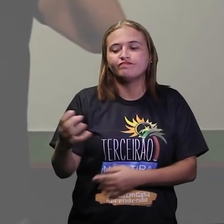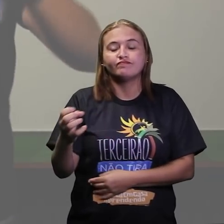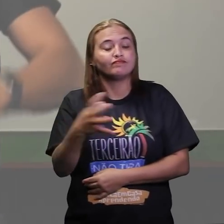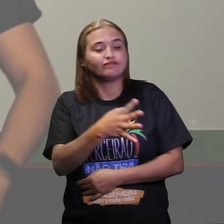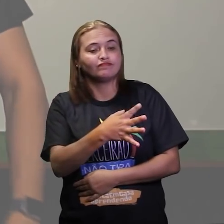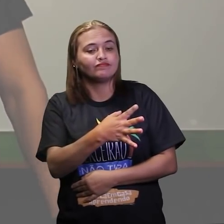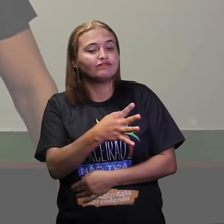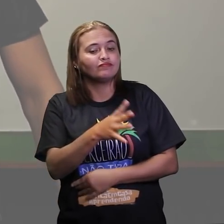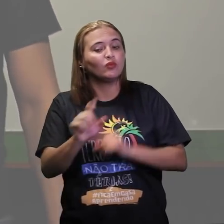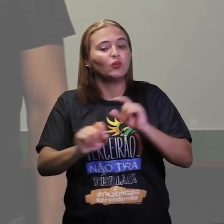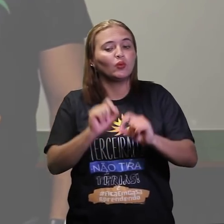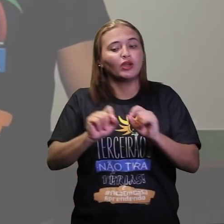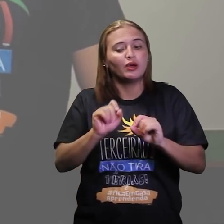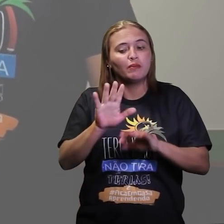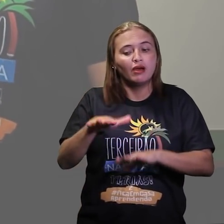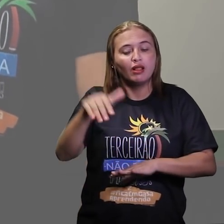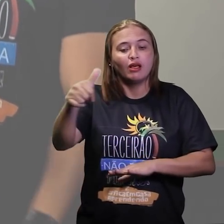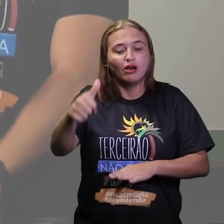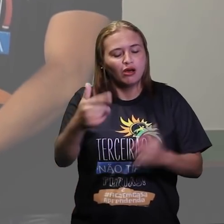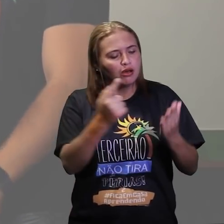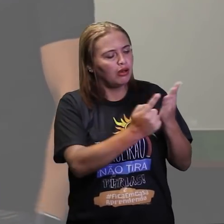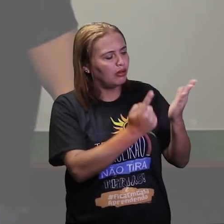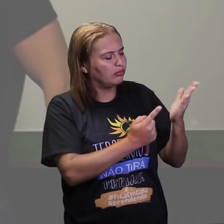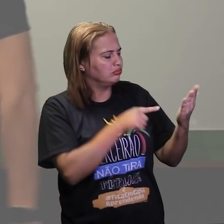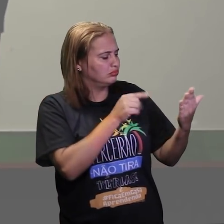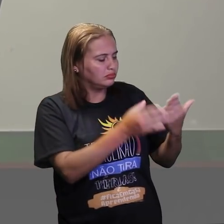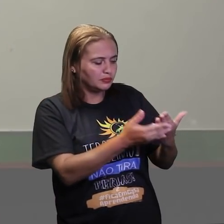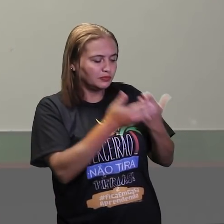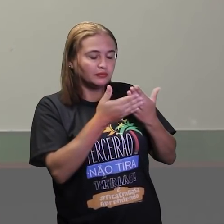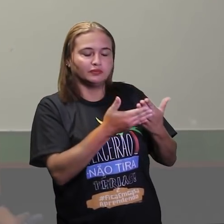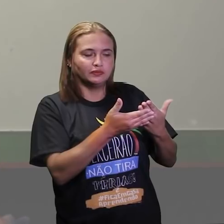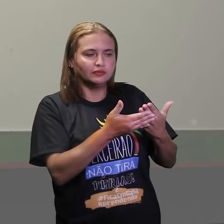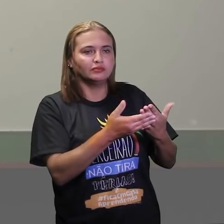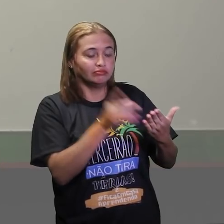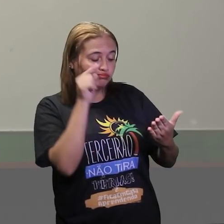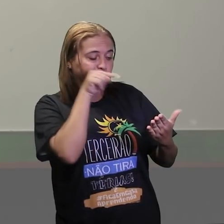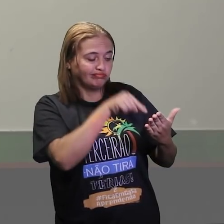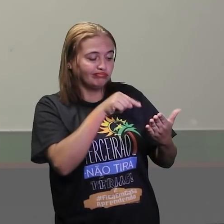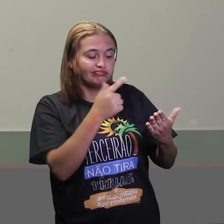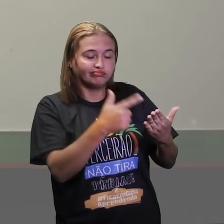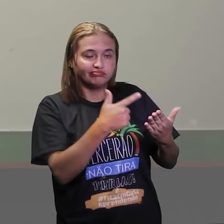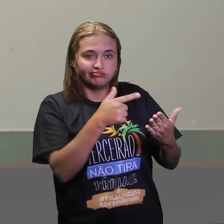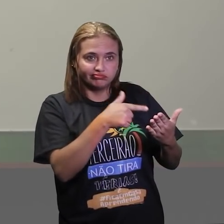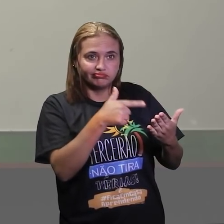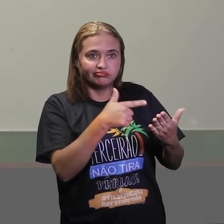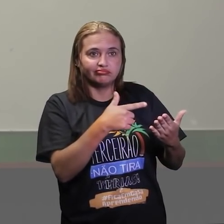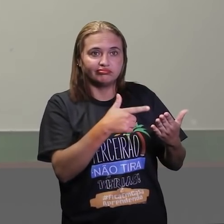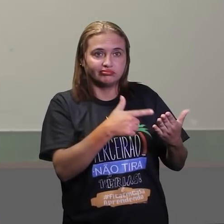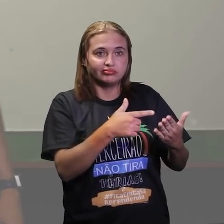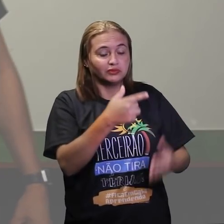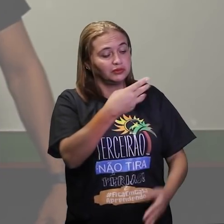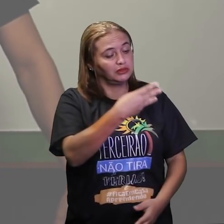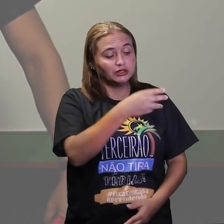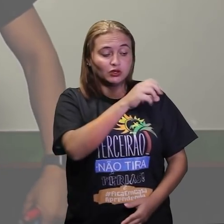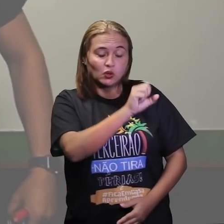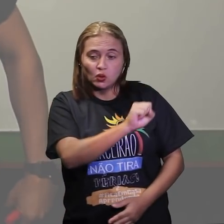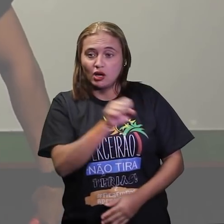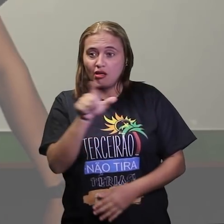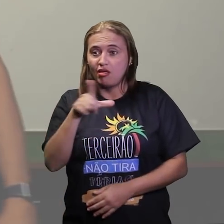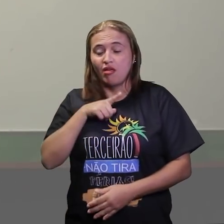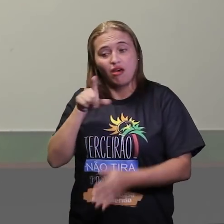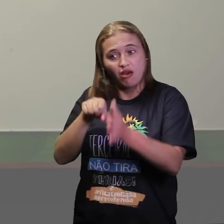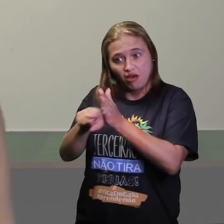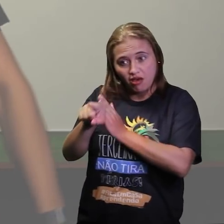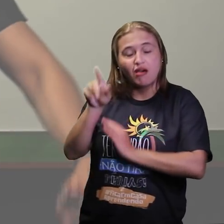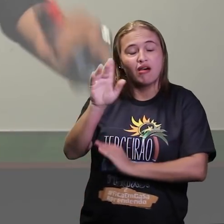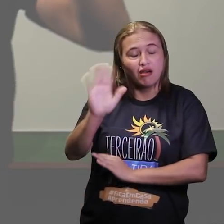novidade boa está na apostila de vocês. Ó. Vocês podem pegar a apostila de vocês, que lá na página 38 já tem essa questão que a gente vai trabalhar